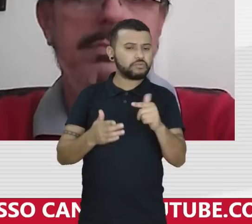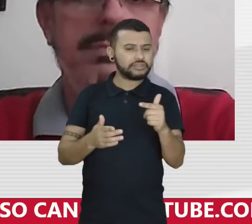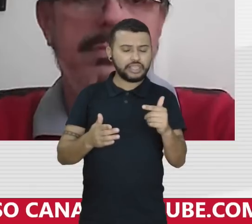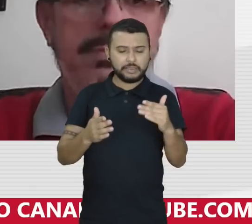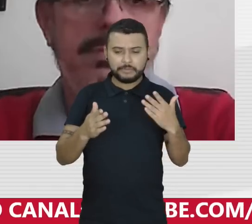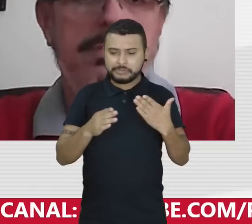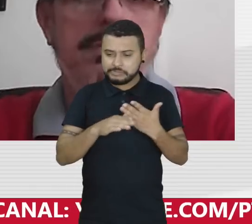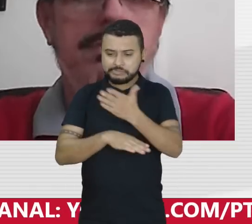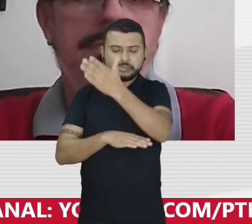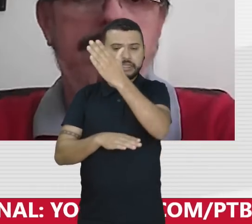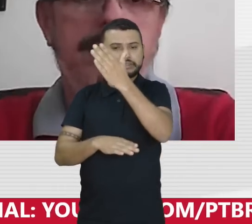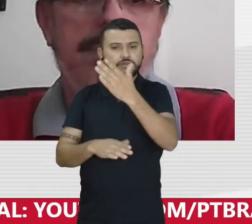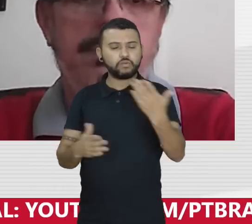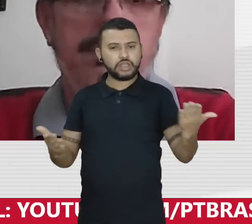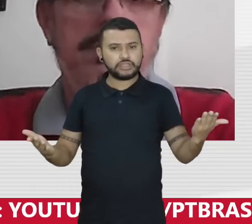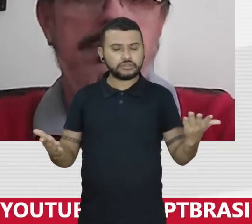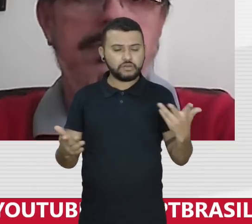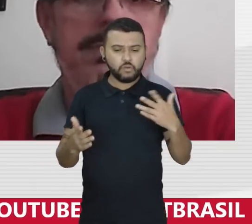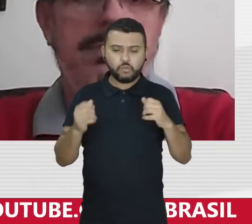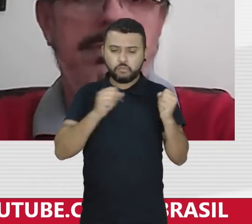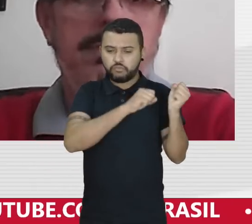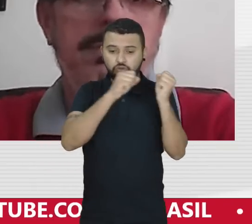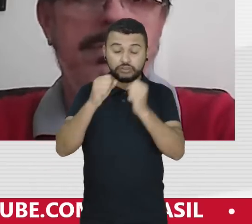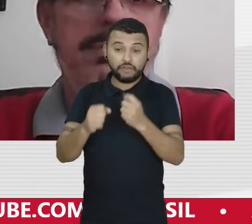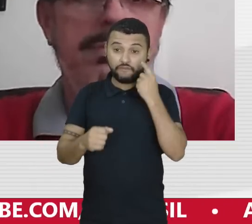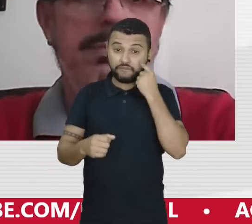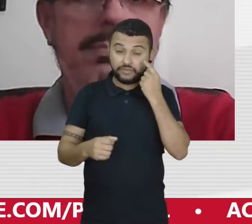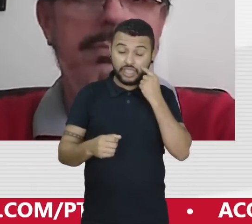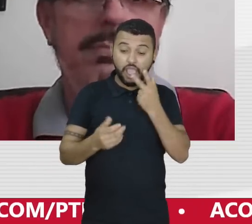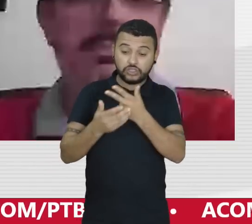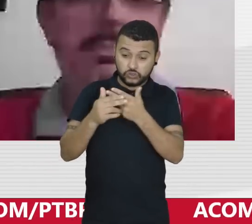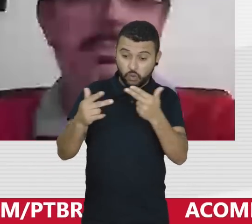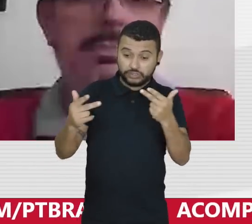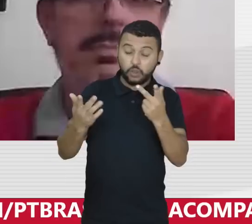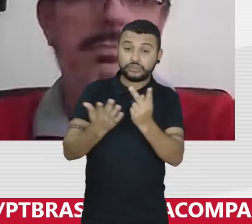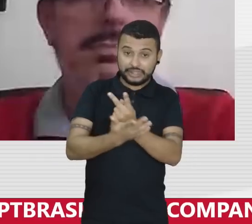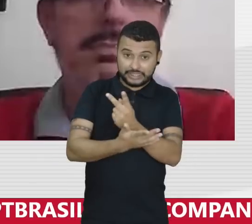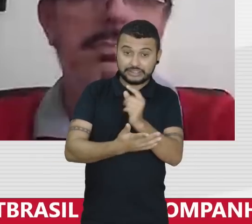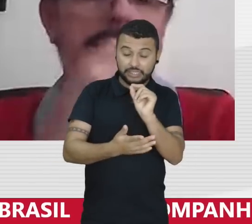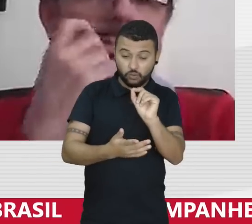desses quadros, que assim a gente vê situações assim